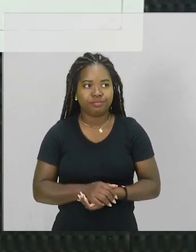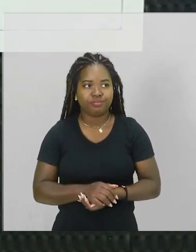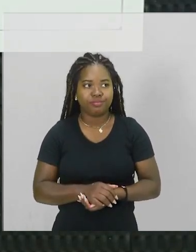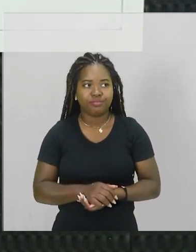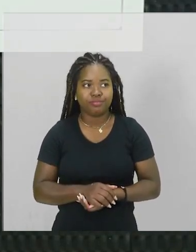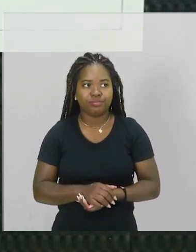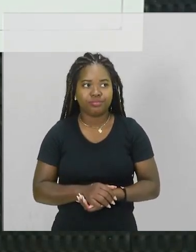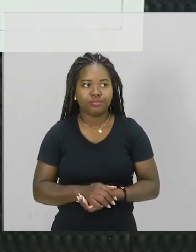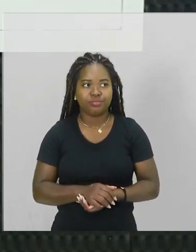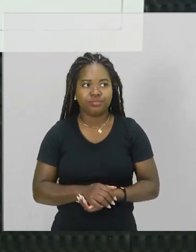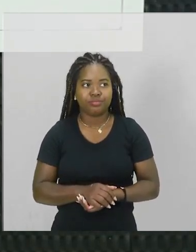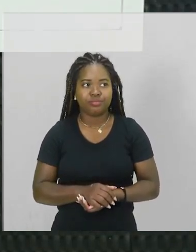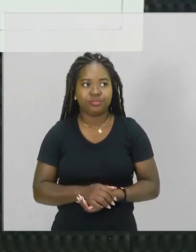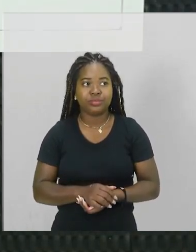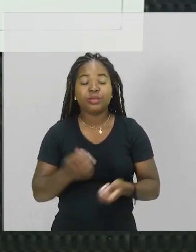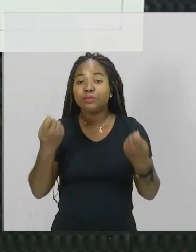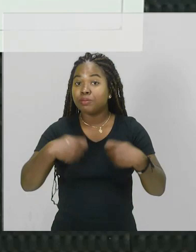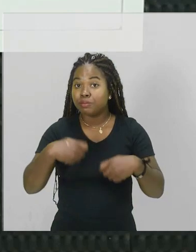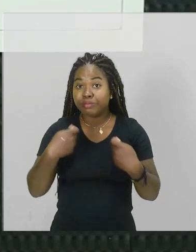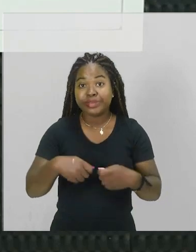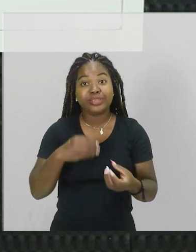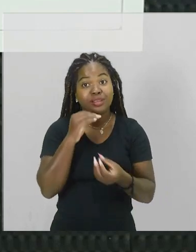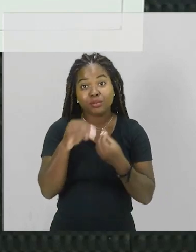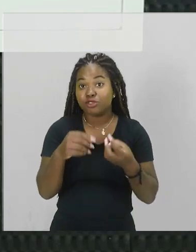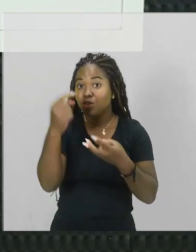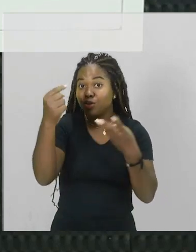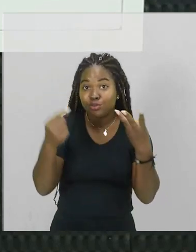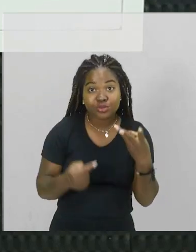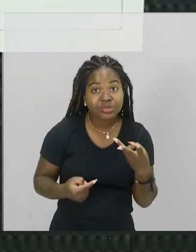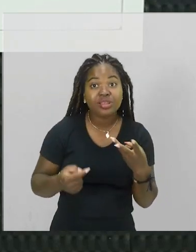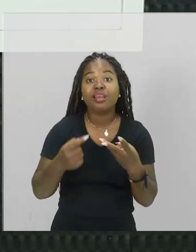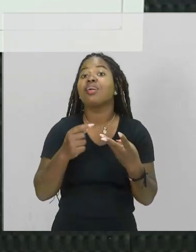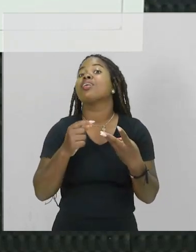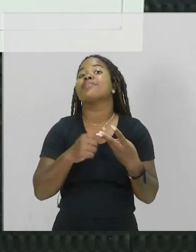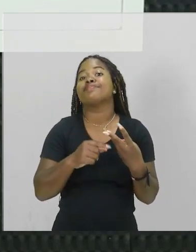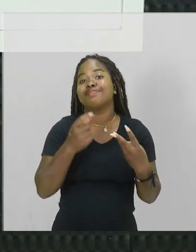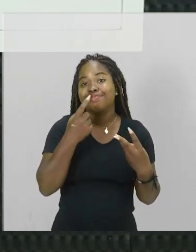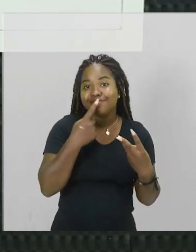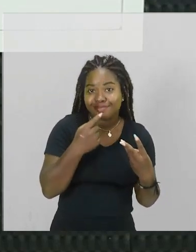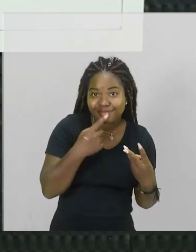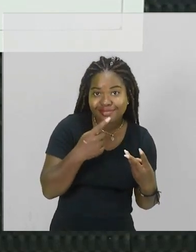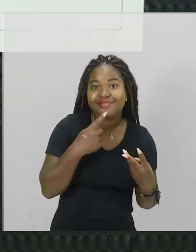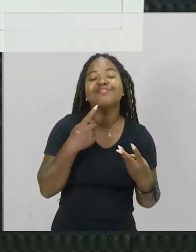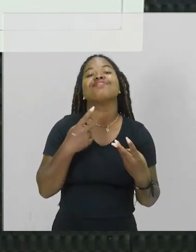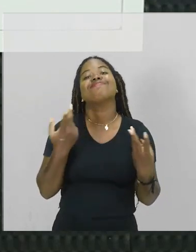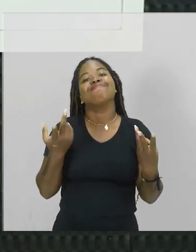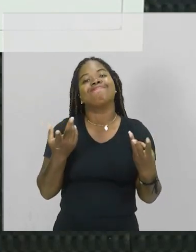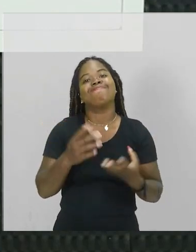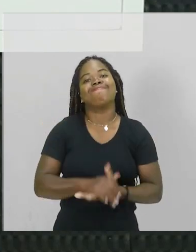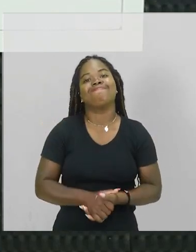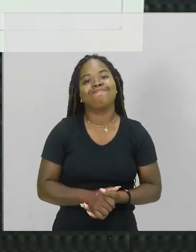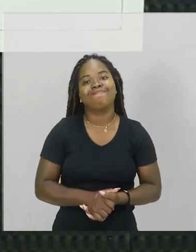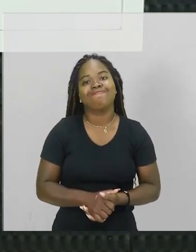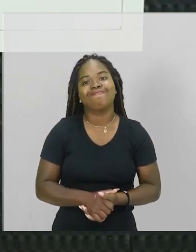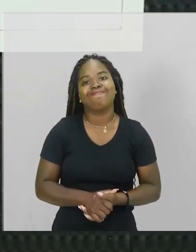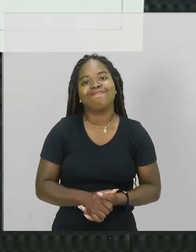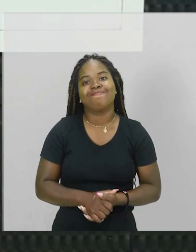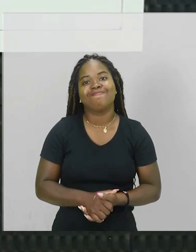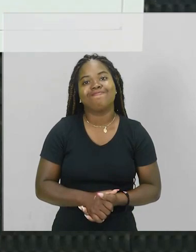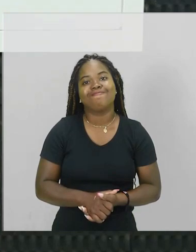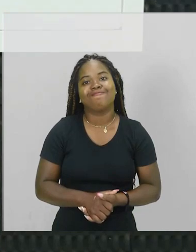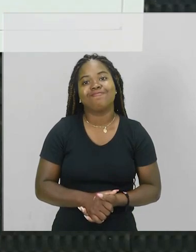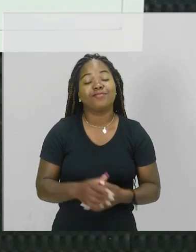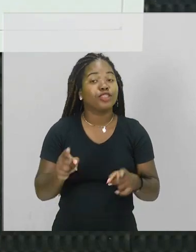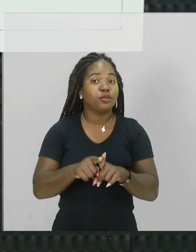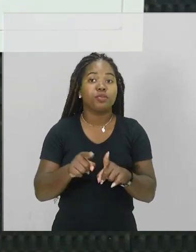Para formar o branco não tem que ter a mistura aqui do verde, do vermelho e do azul, só que para ele não tem um vermelho. Então ele